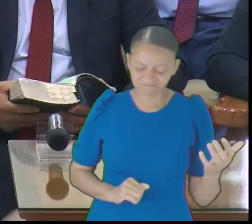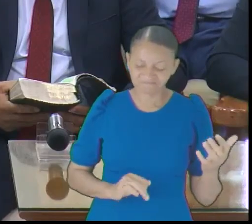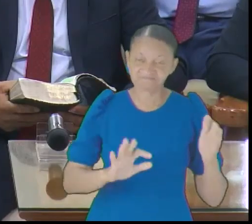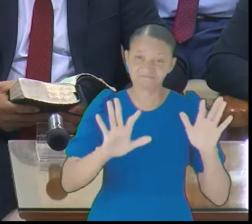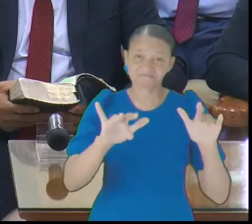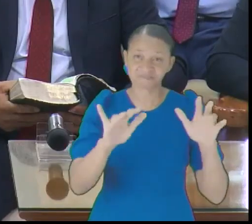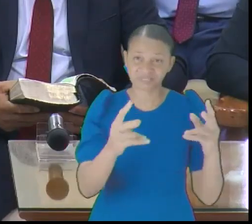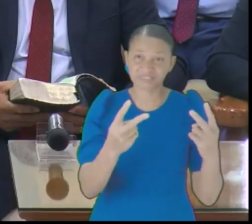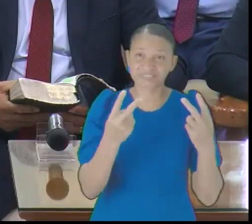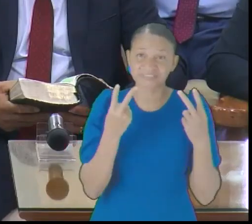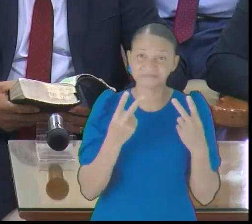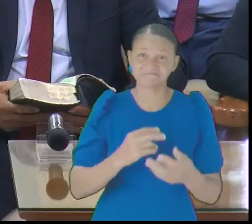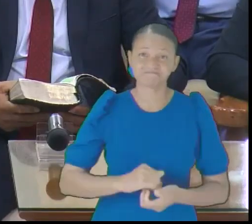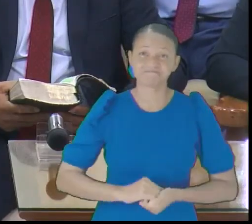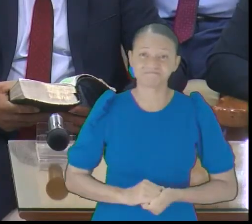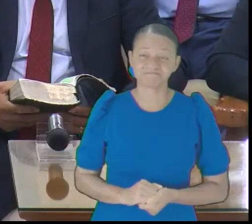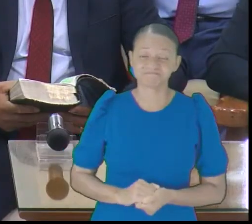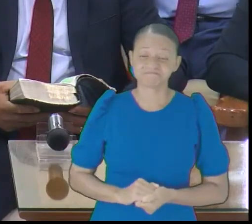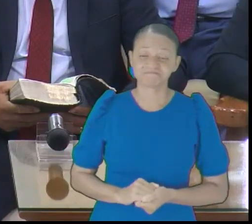Escute.